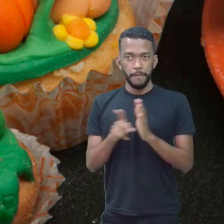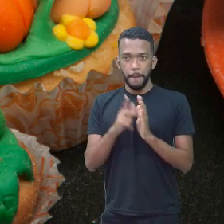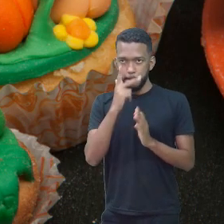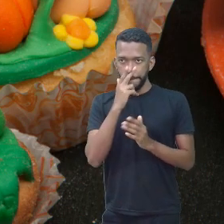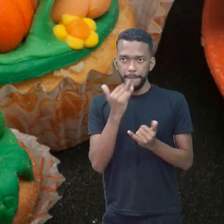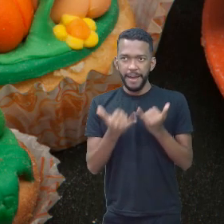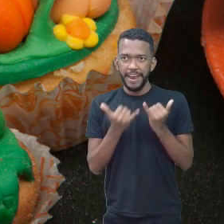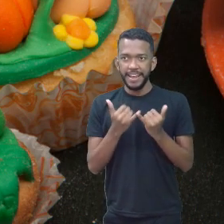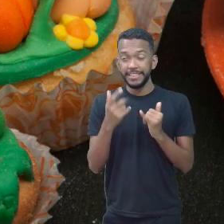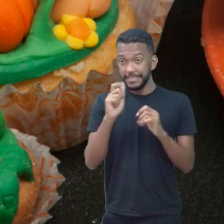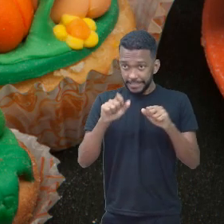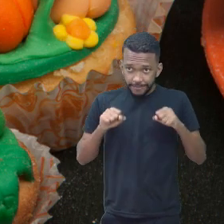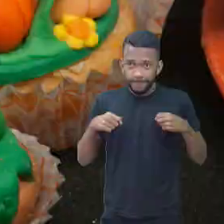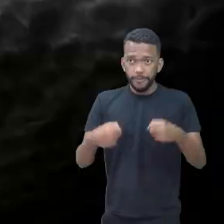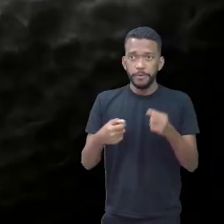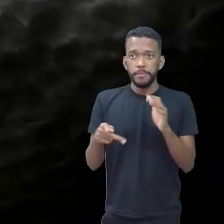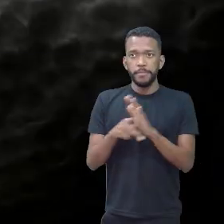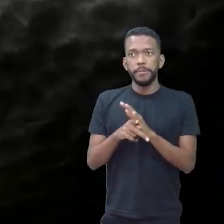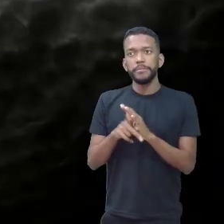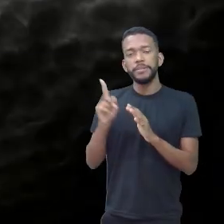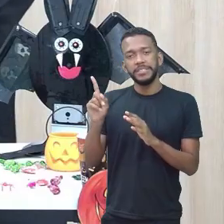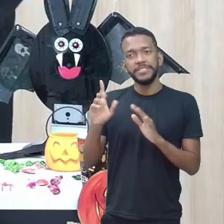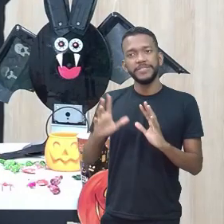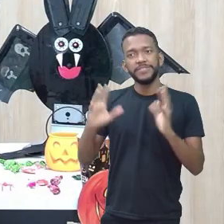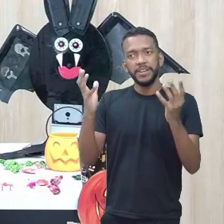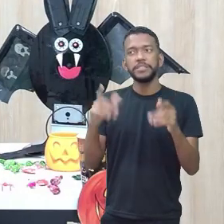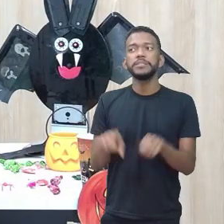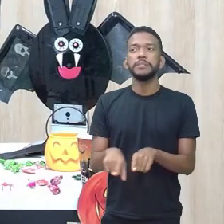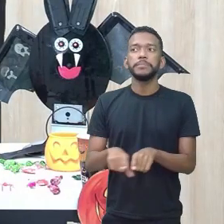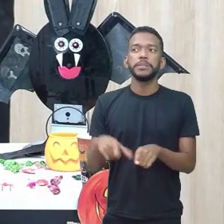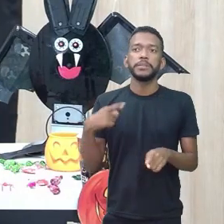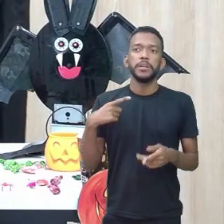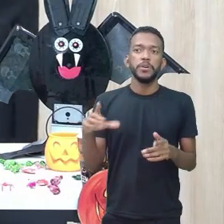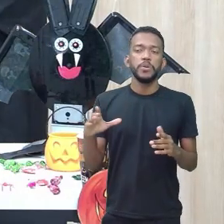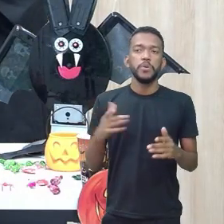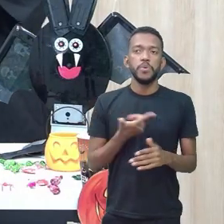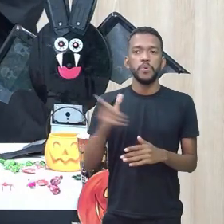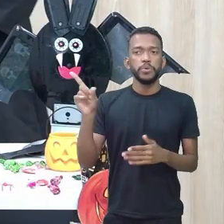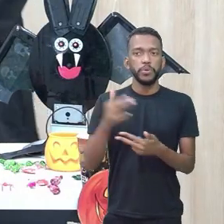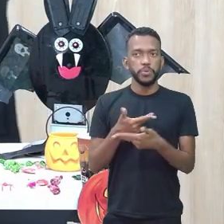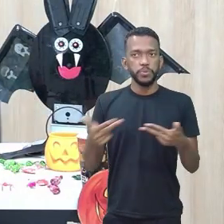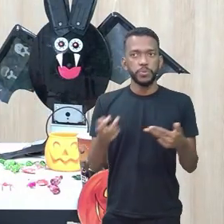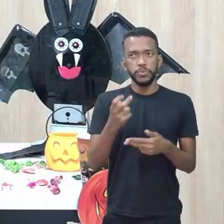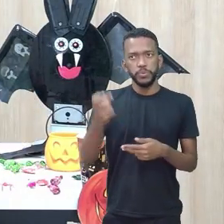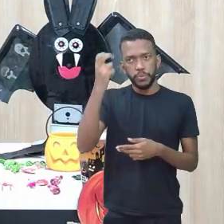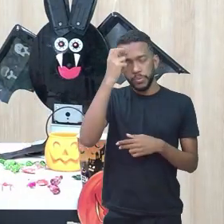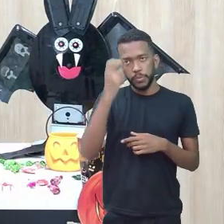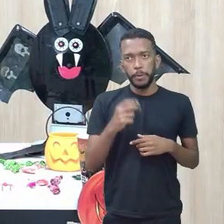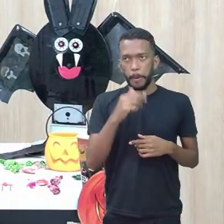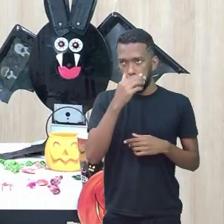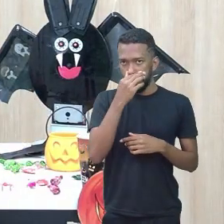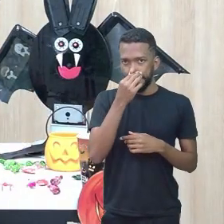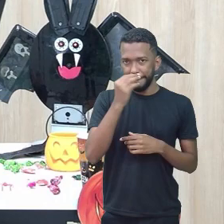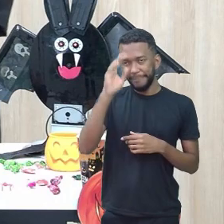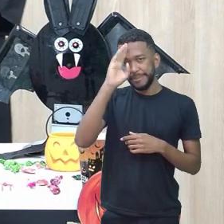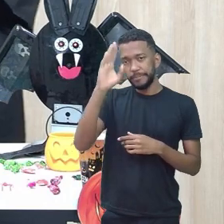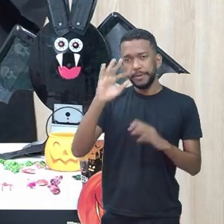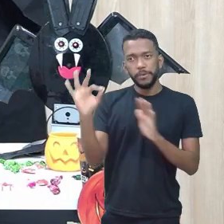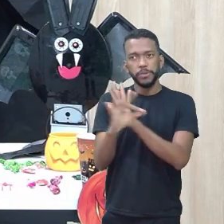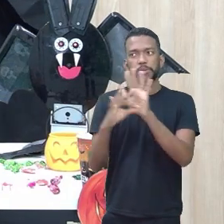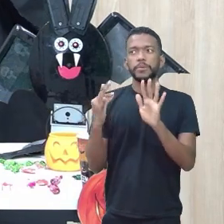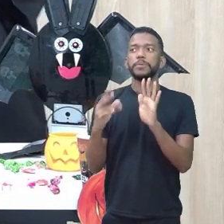uma dedicação gigante aí para essa festa. Mas aí envolve também outros antepassados, outras culturas. Um dos principais